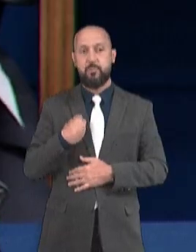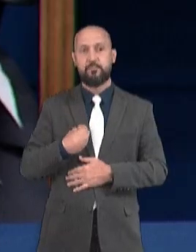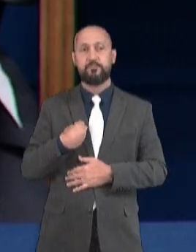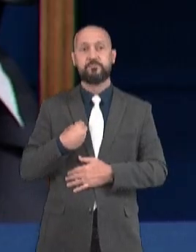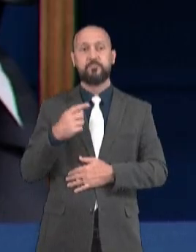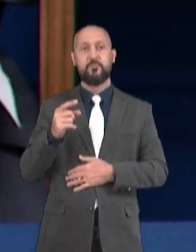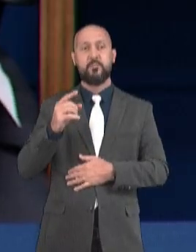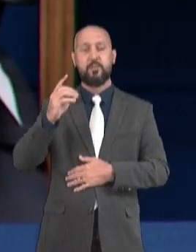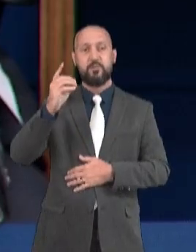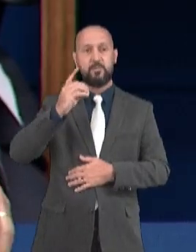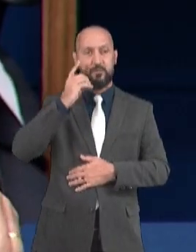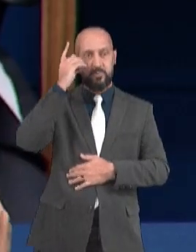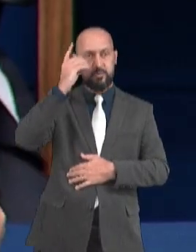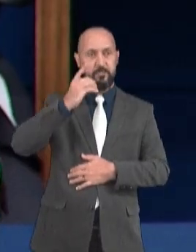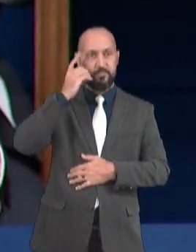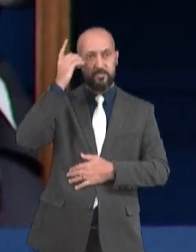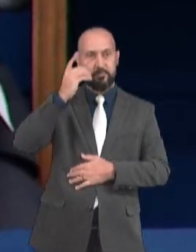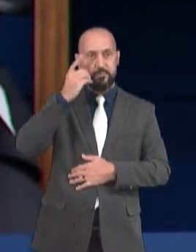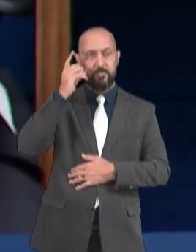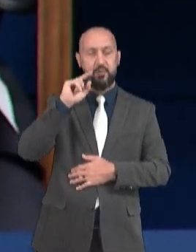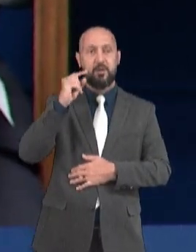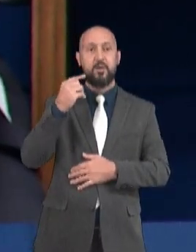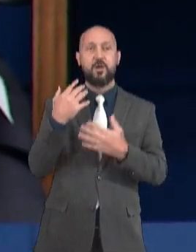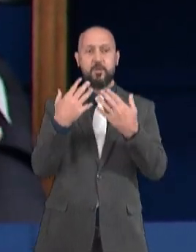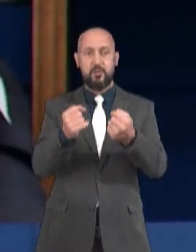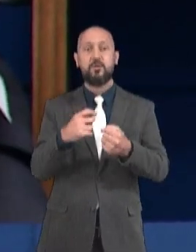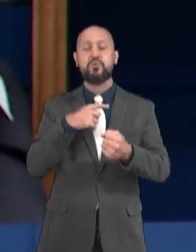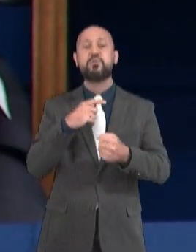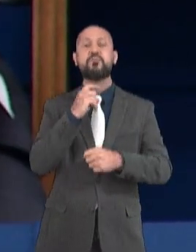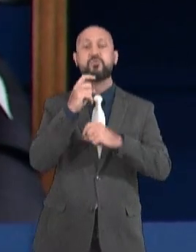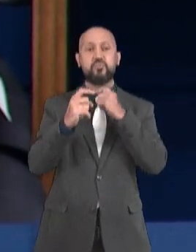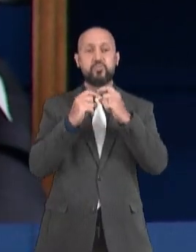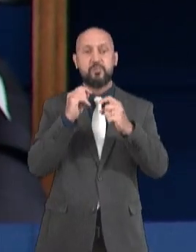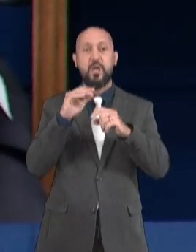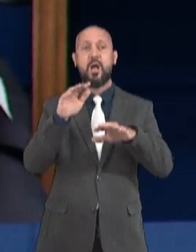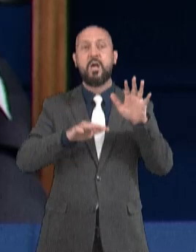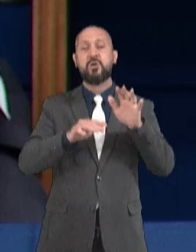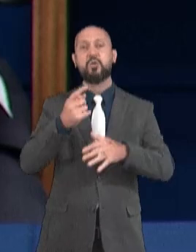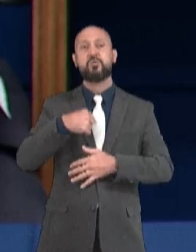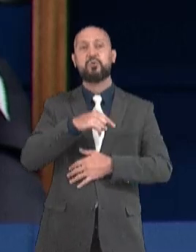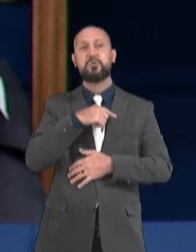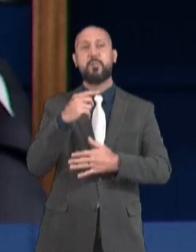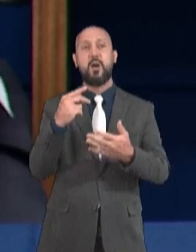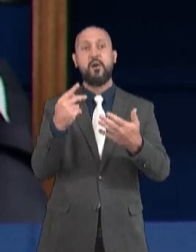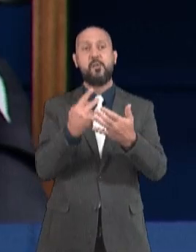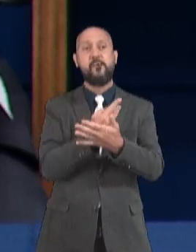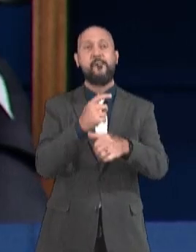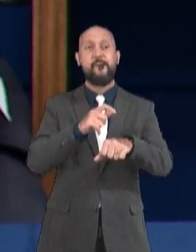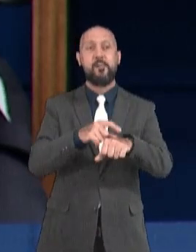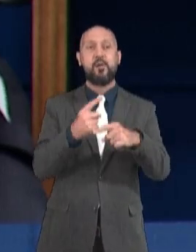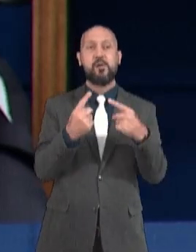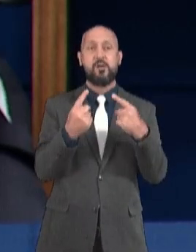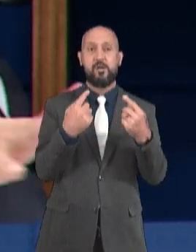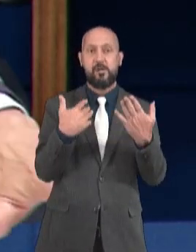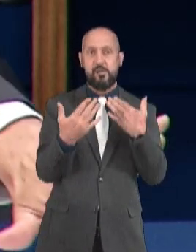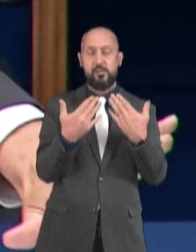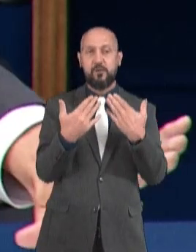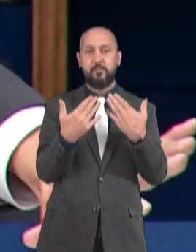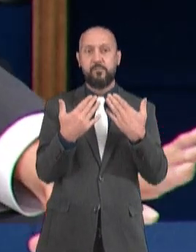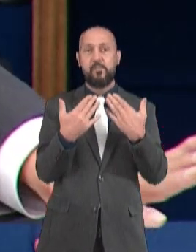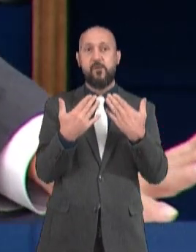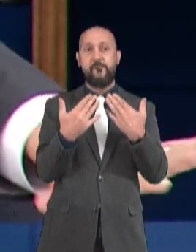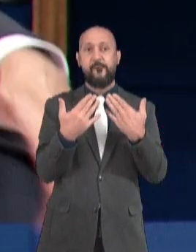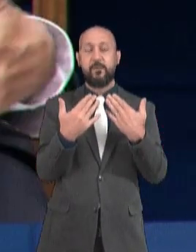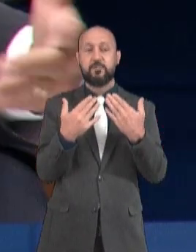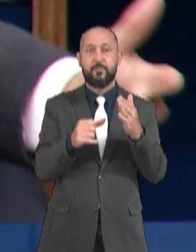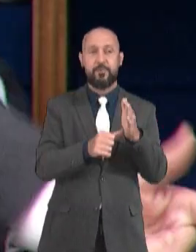acho que a fala do deputado não é de desprezar, eu tive dúvidas. Nós talvez estejamos errados na hora da discussão, que teria que ser na hora